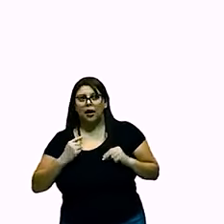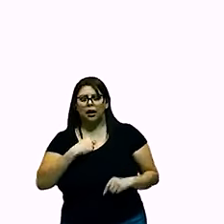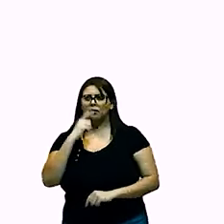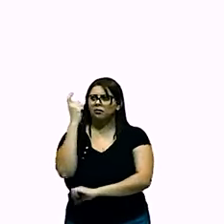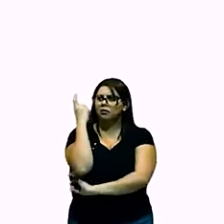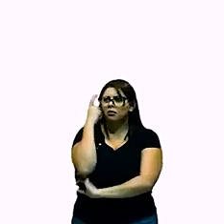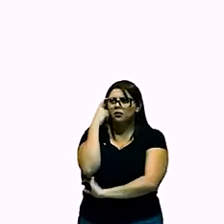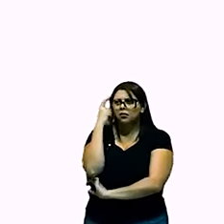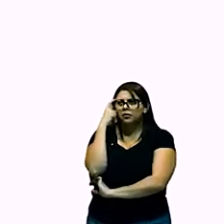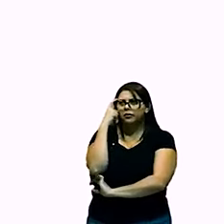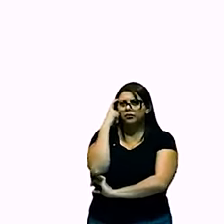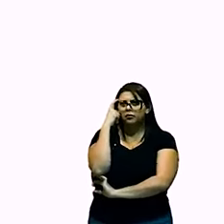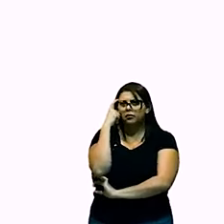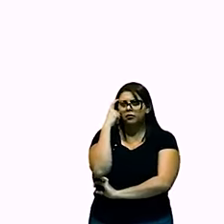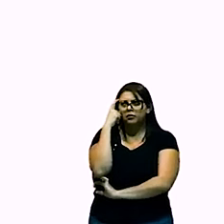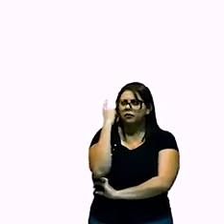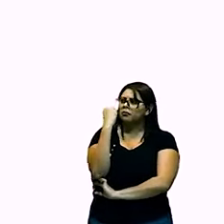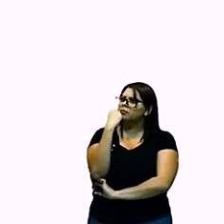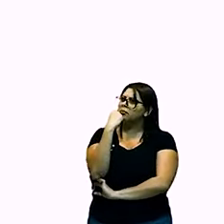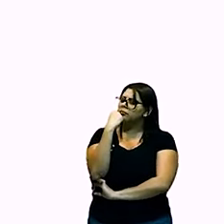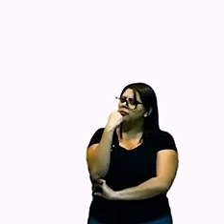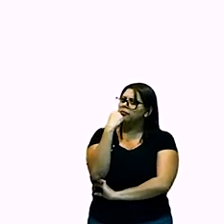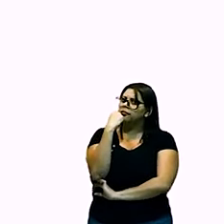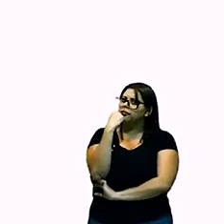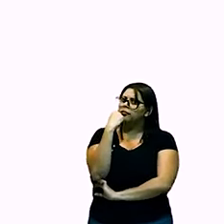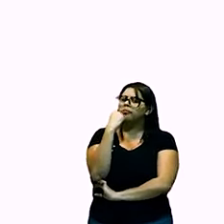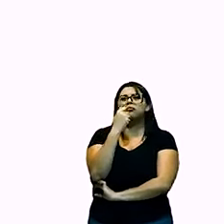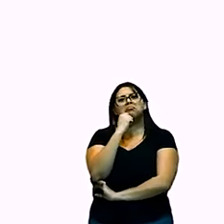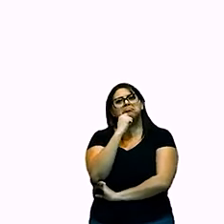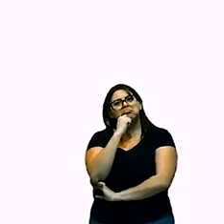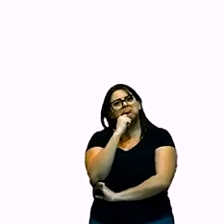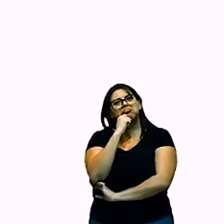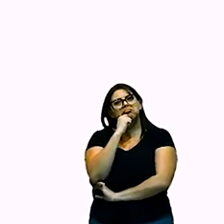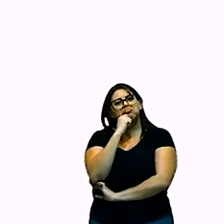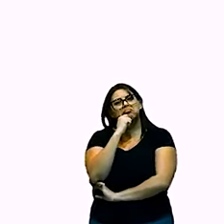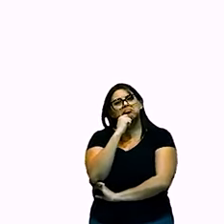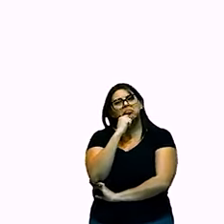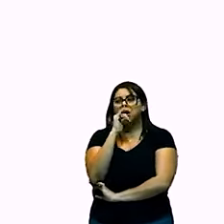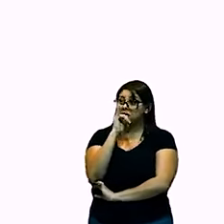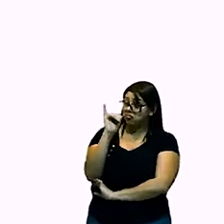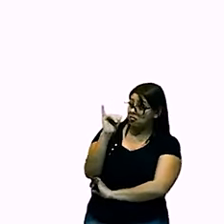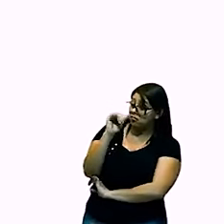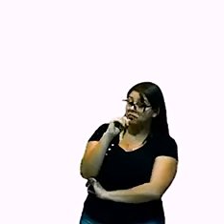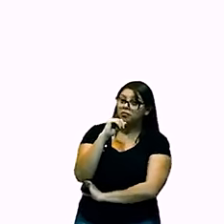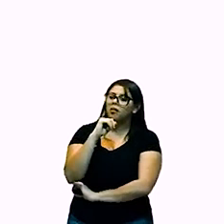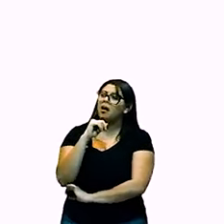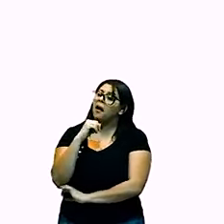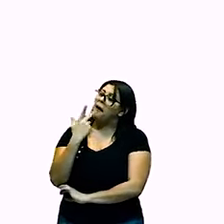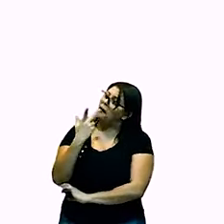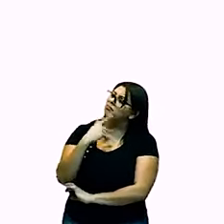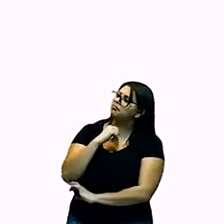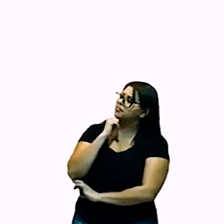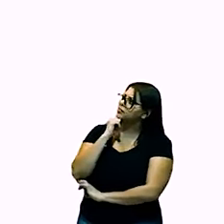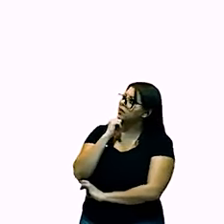ela refletiu, tipo, e ela me conhece, eu a conheço também, e ela disse assim, olha, tem